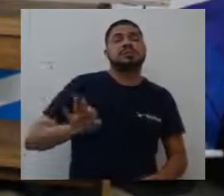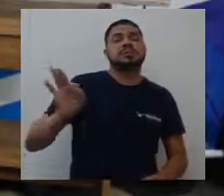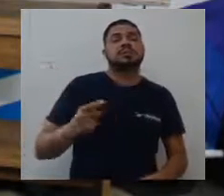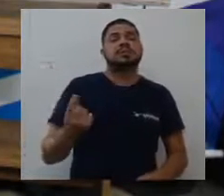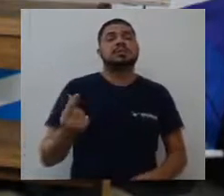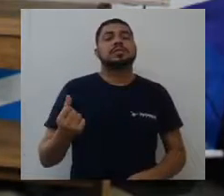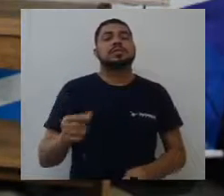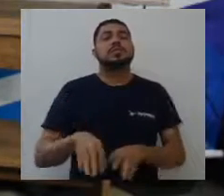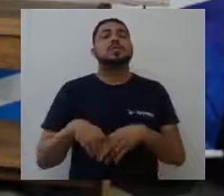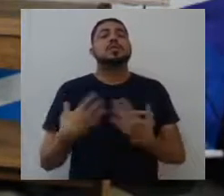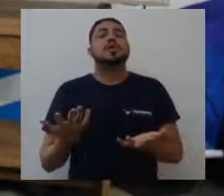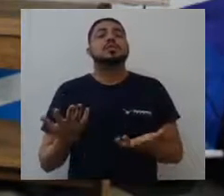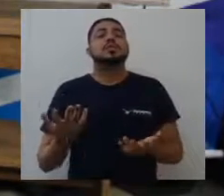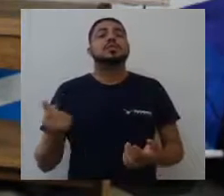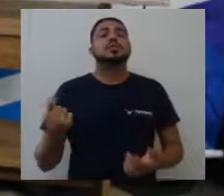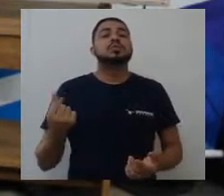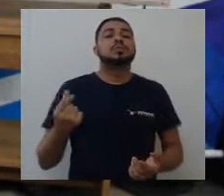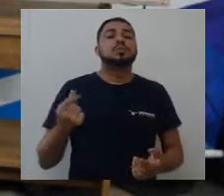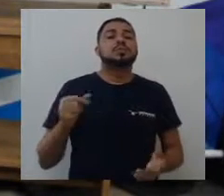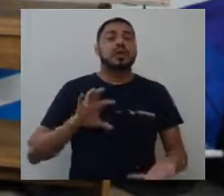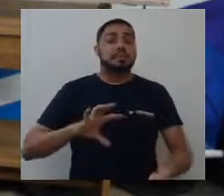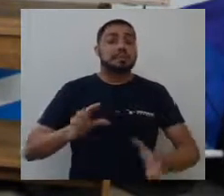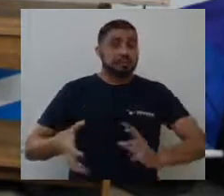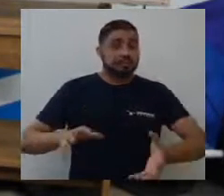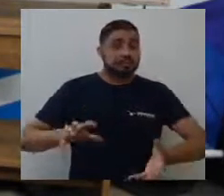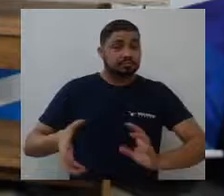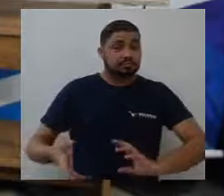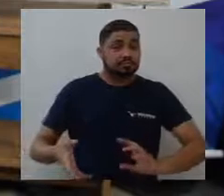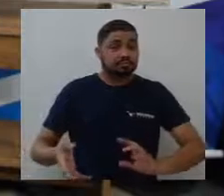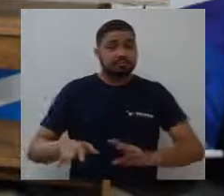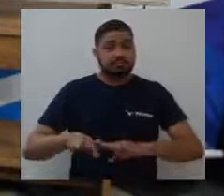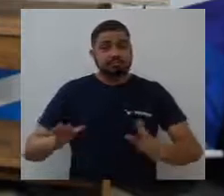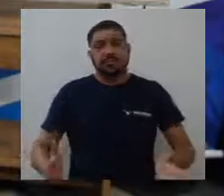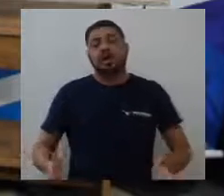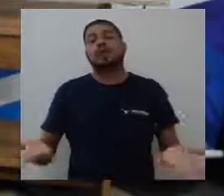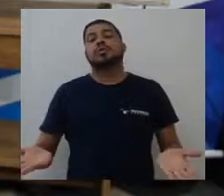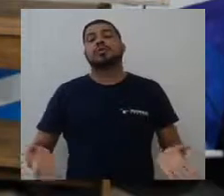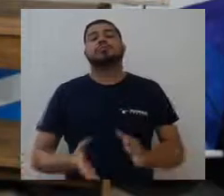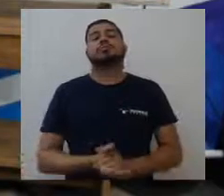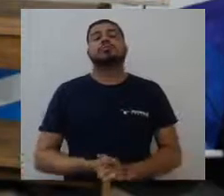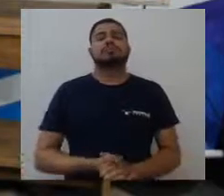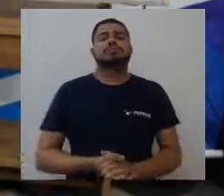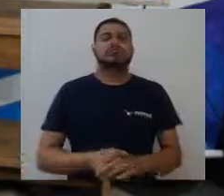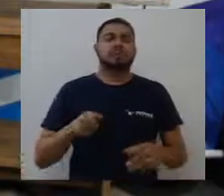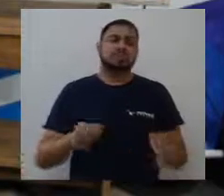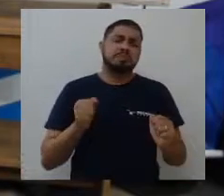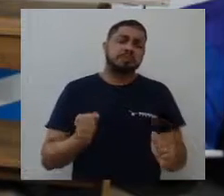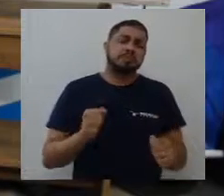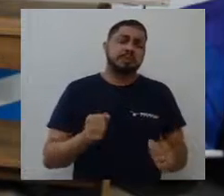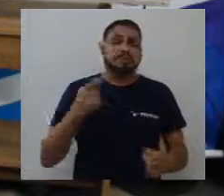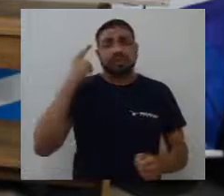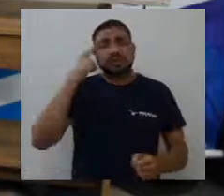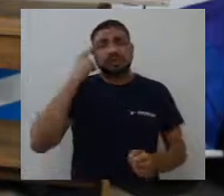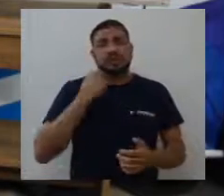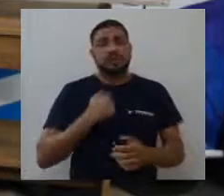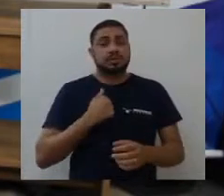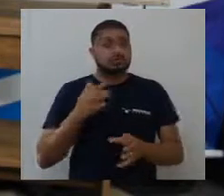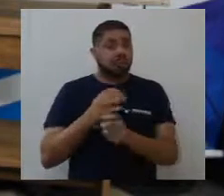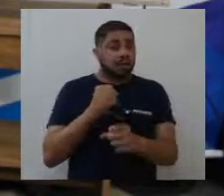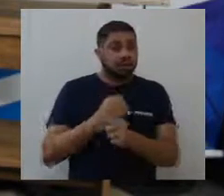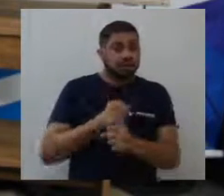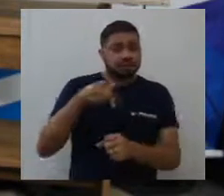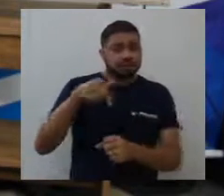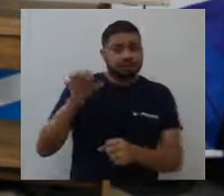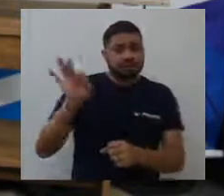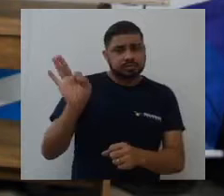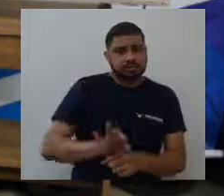passará a custar a máquina de lavar roupa agora? Uma maneira prática de fazer, de repente, você pode pensar é assim. Eu calculo